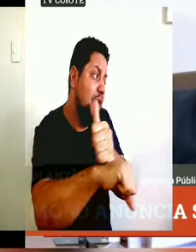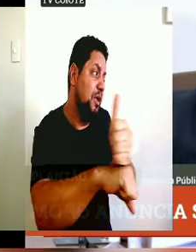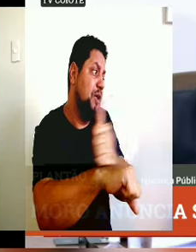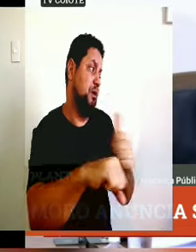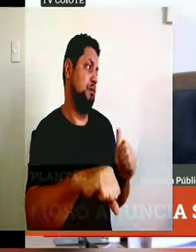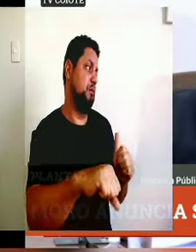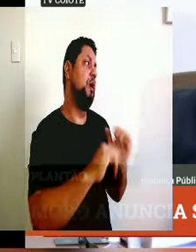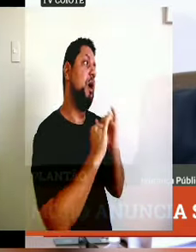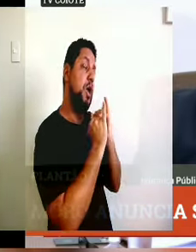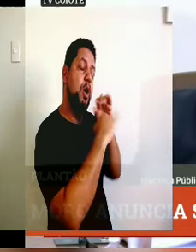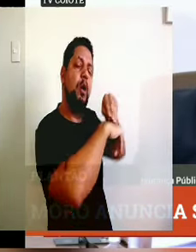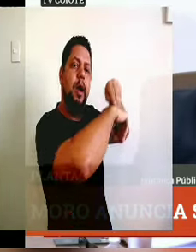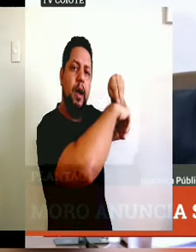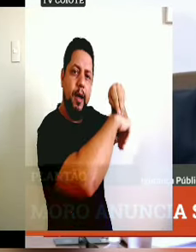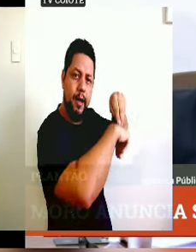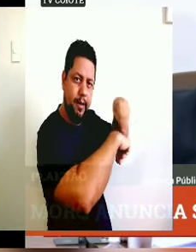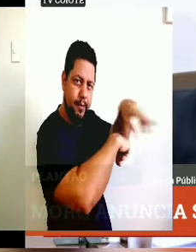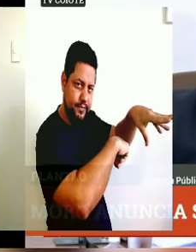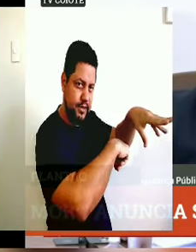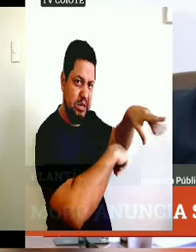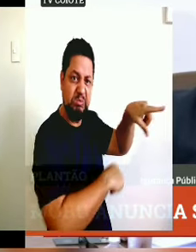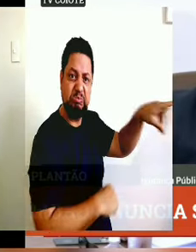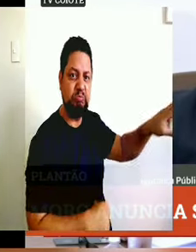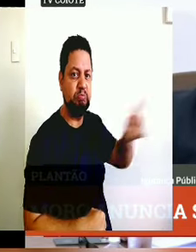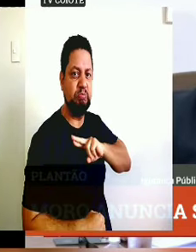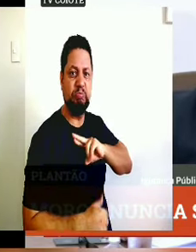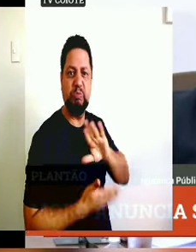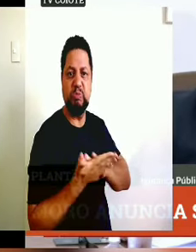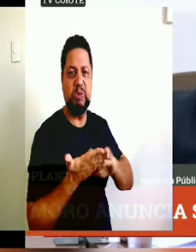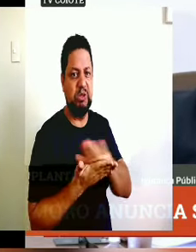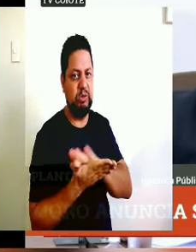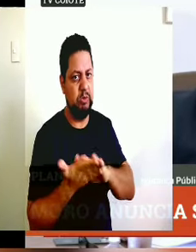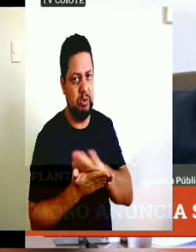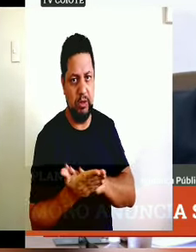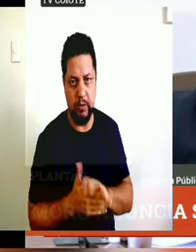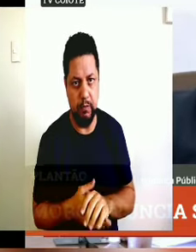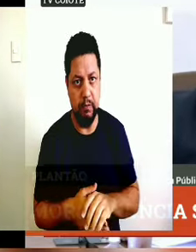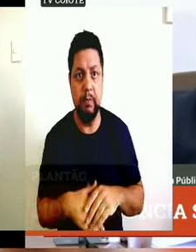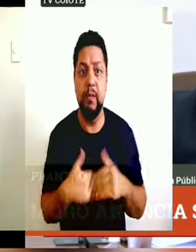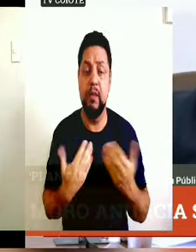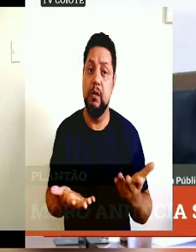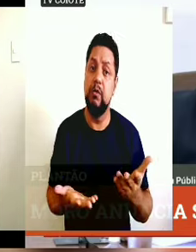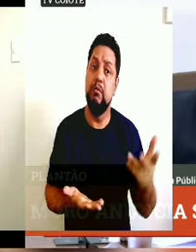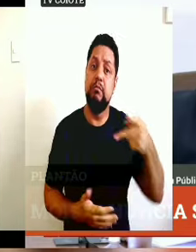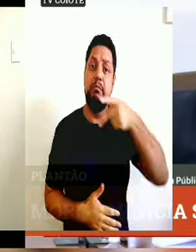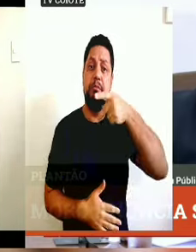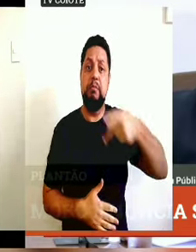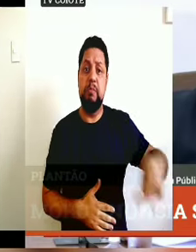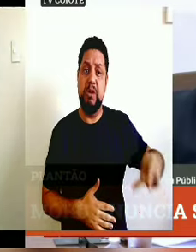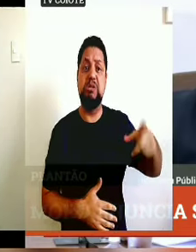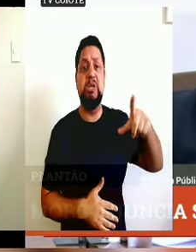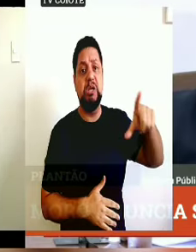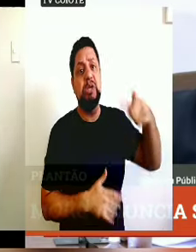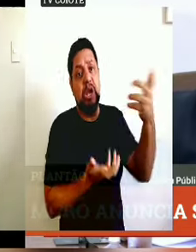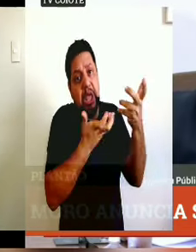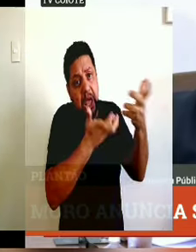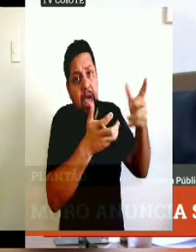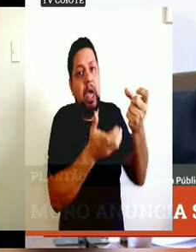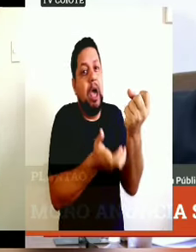sinalização, mas não obtive resposta. O presidente tem a preferência por alguns nomes que